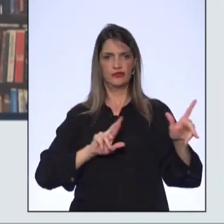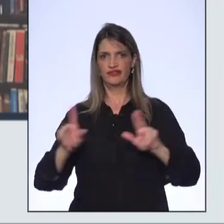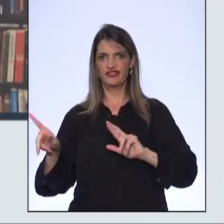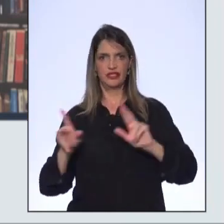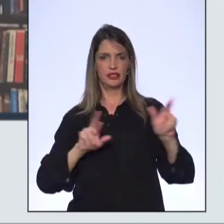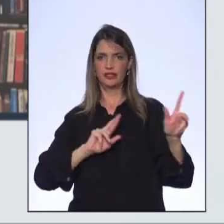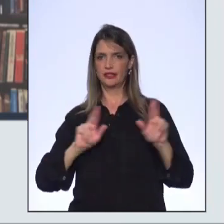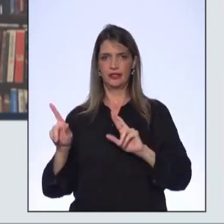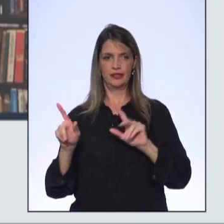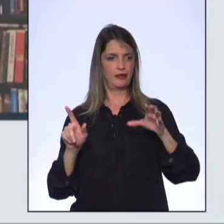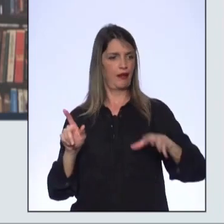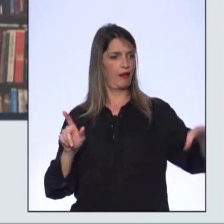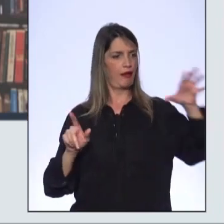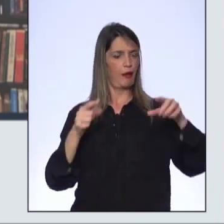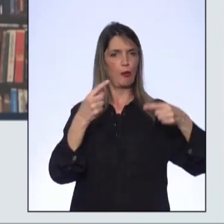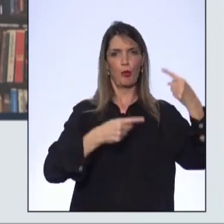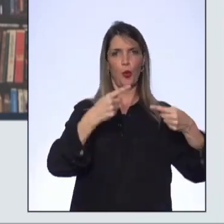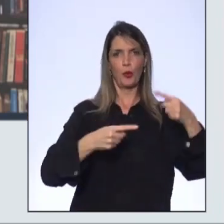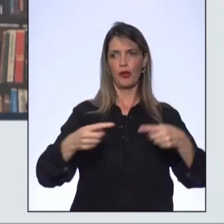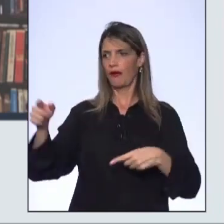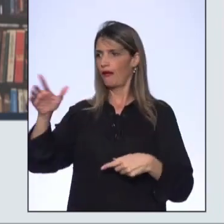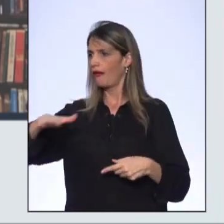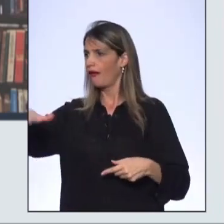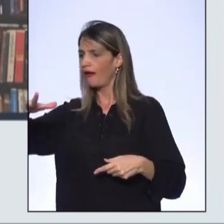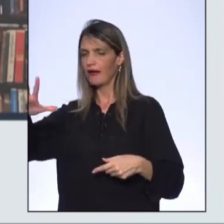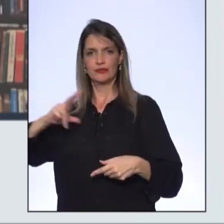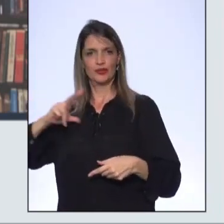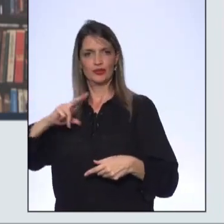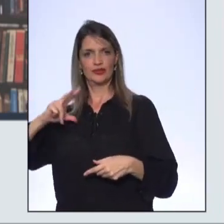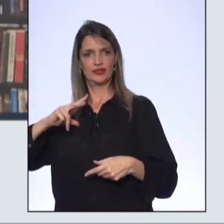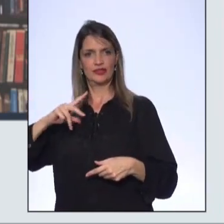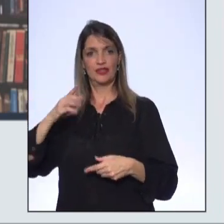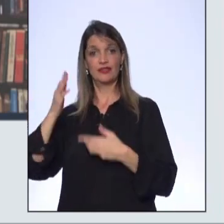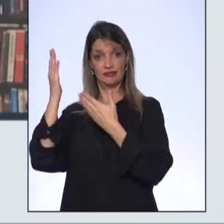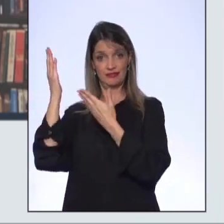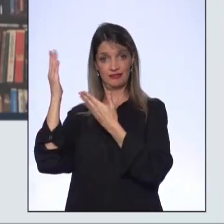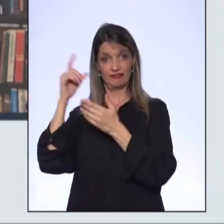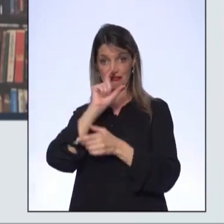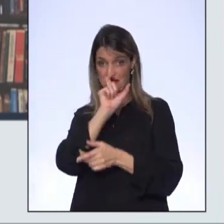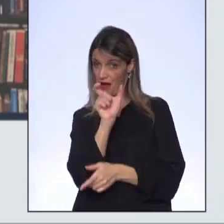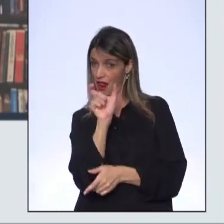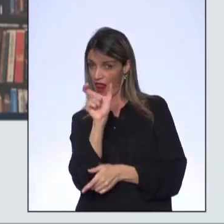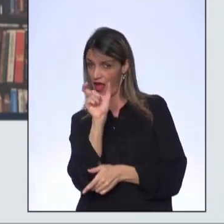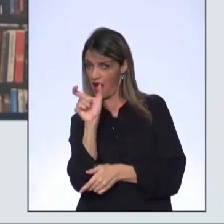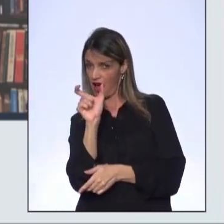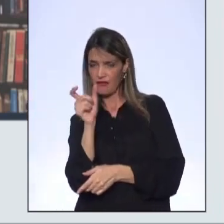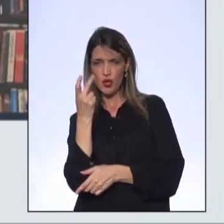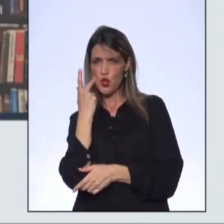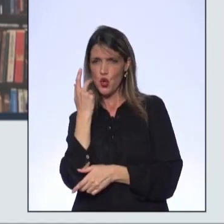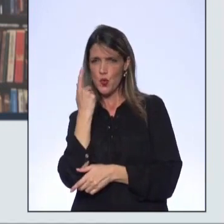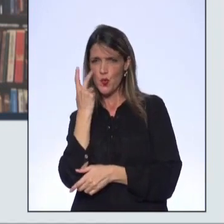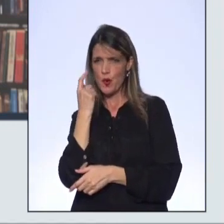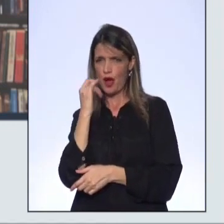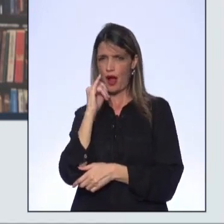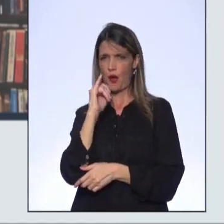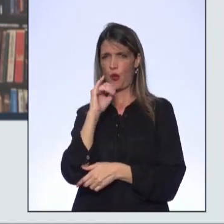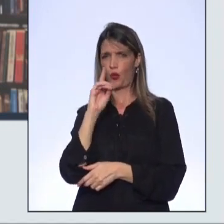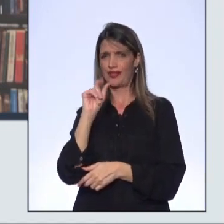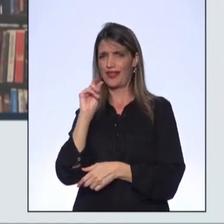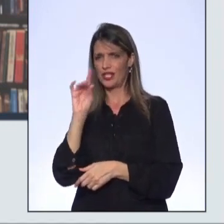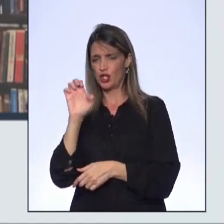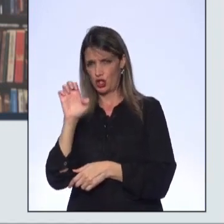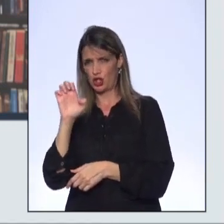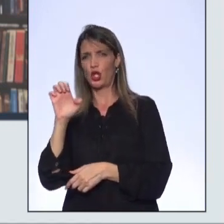as esferas pública e privada. O patrimonialismo foi muito comum durante a Idade Moderna nos